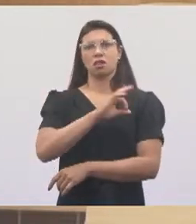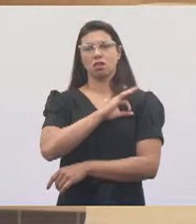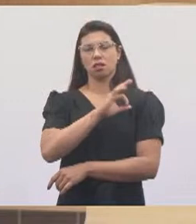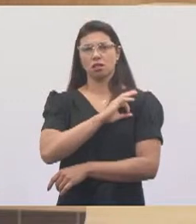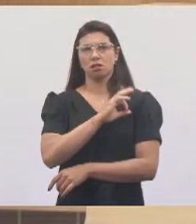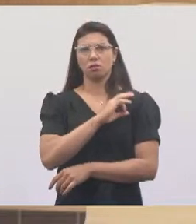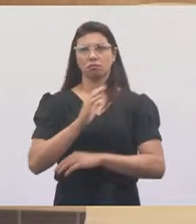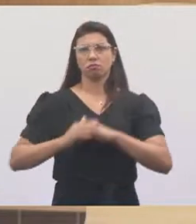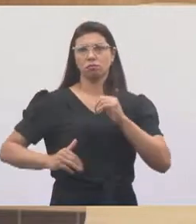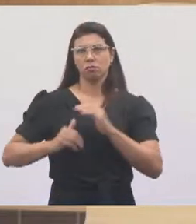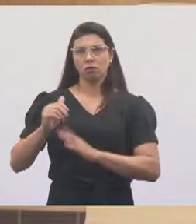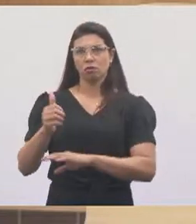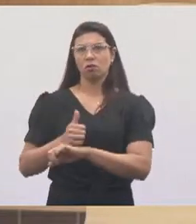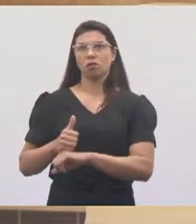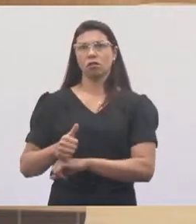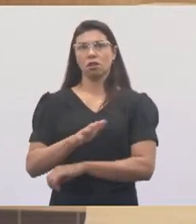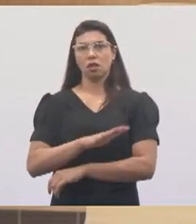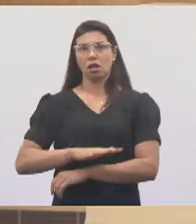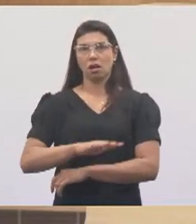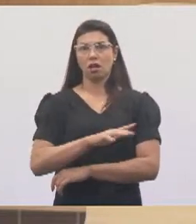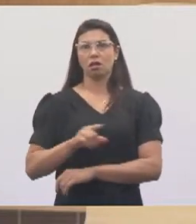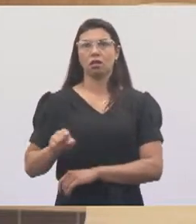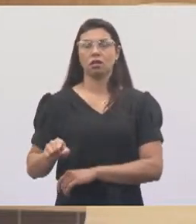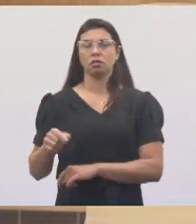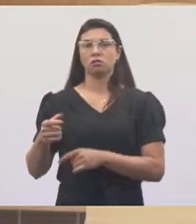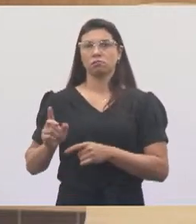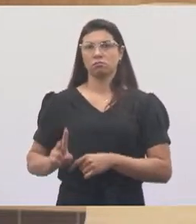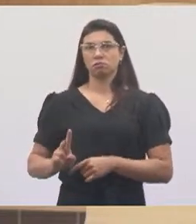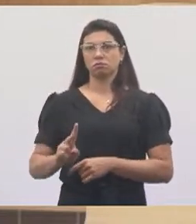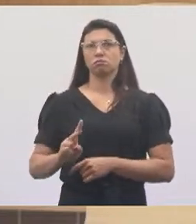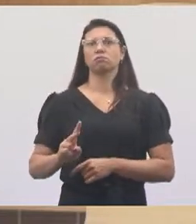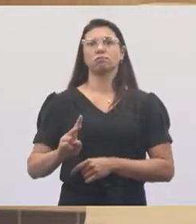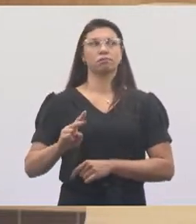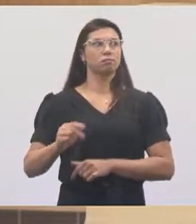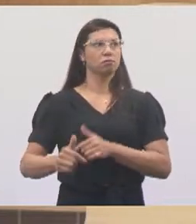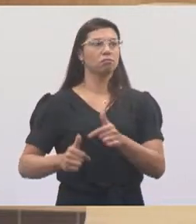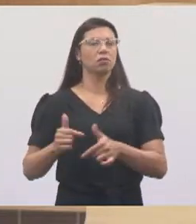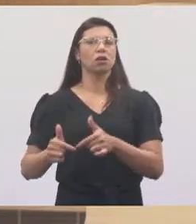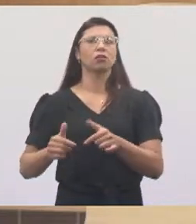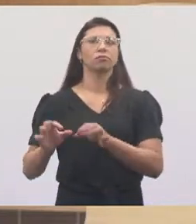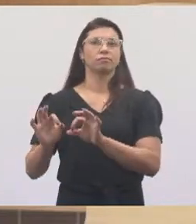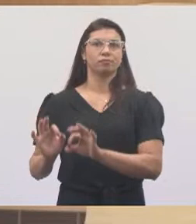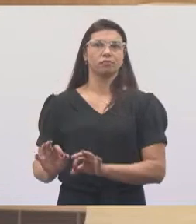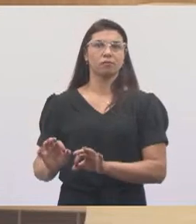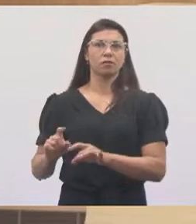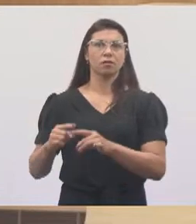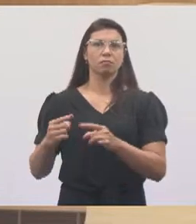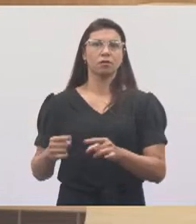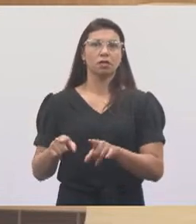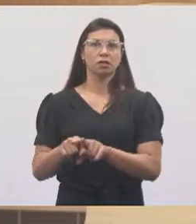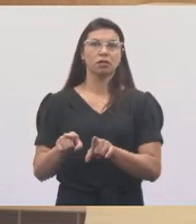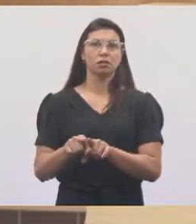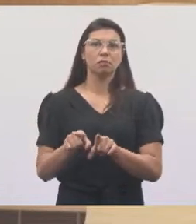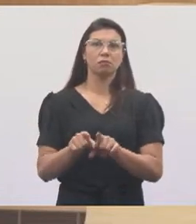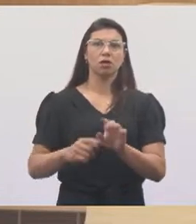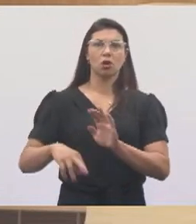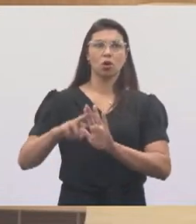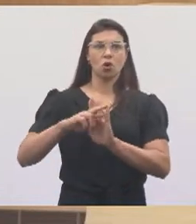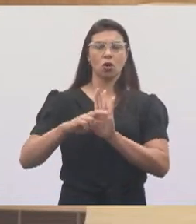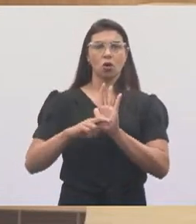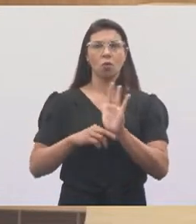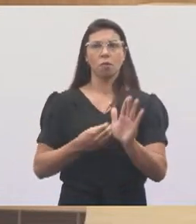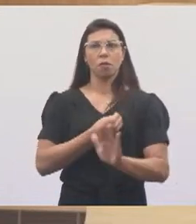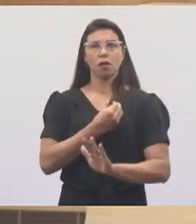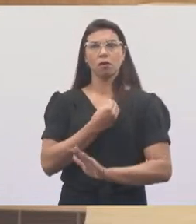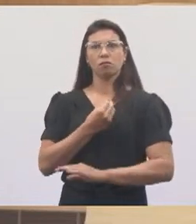seccional de polícia, havendo-se de modo profícuo e eficaz. Eis abaixo o pequeno cronograma de sua vida